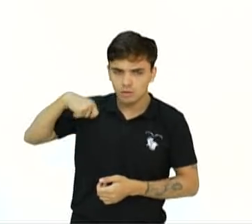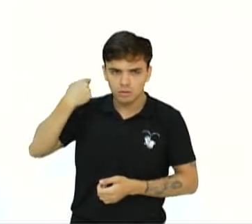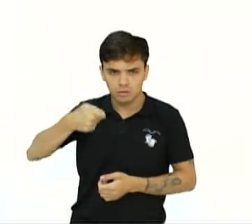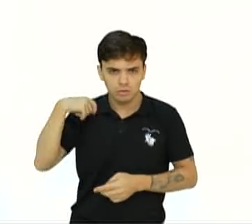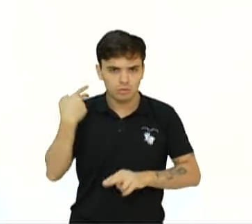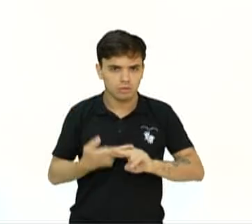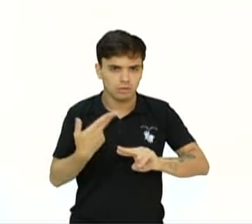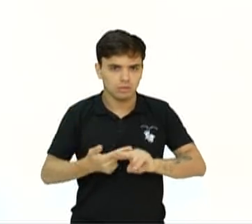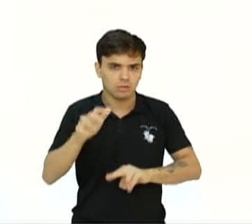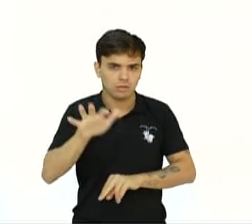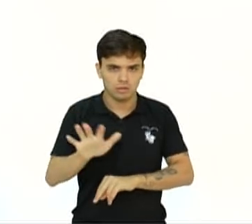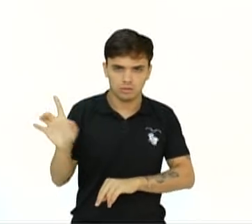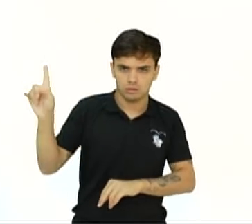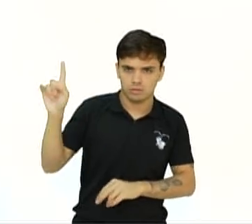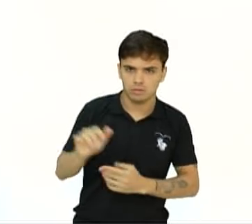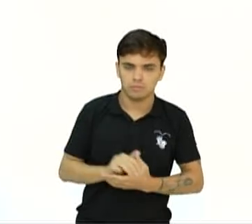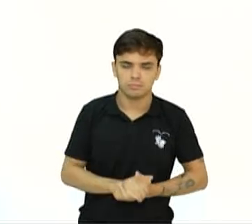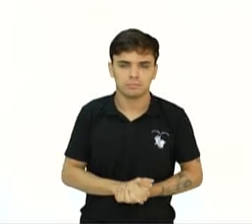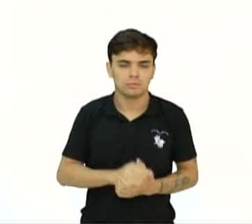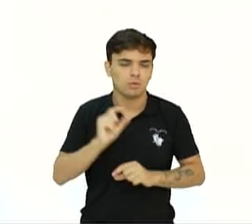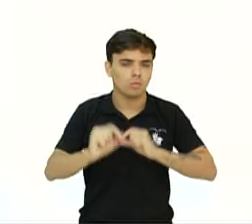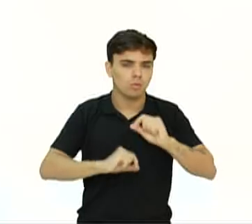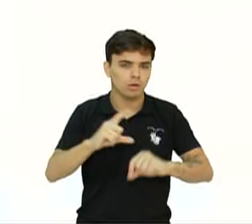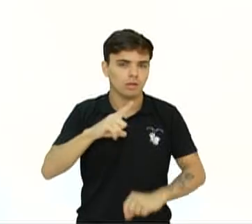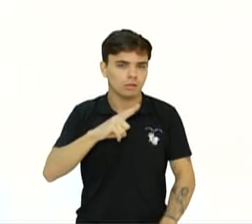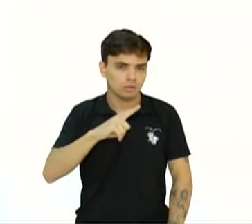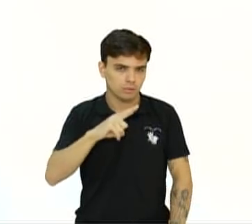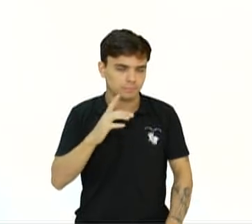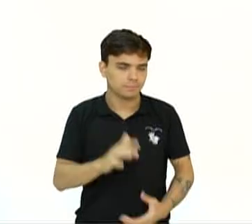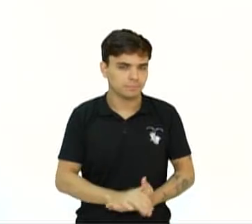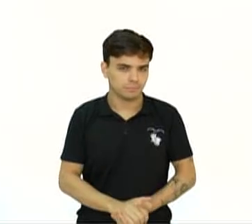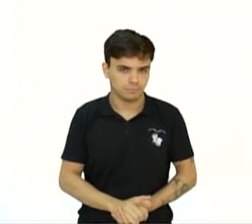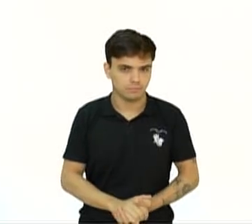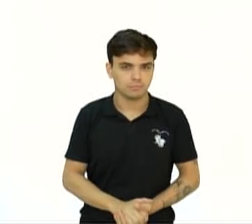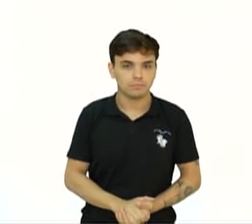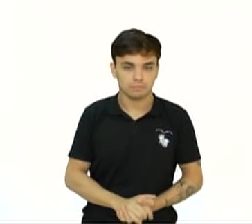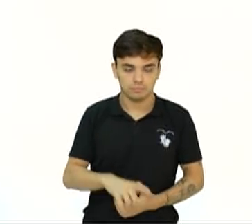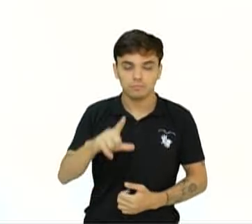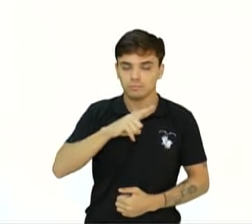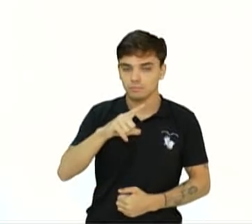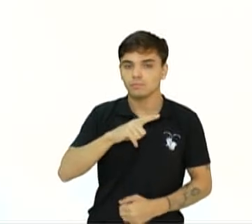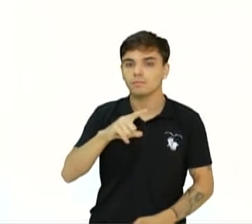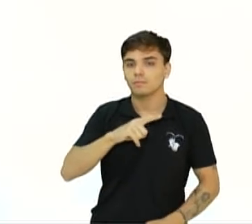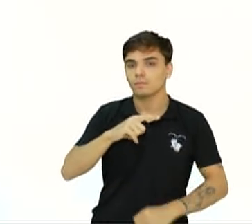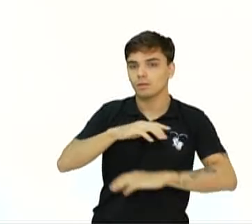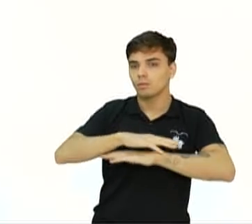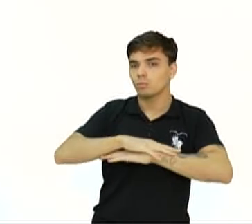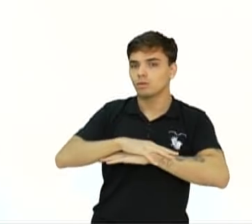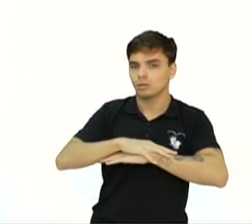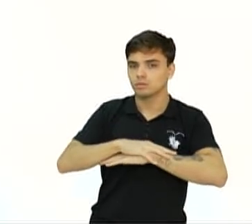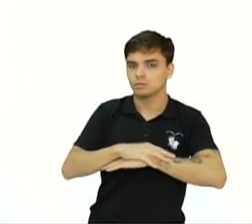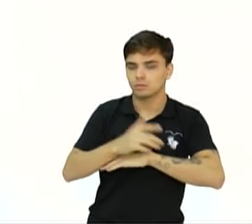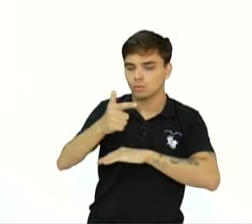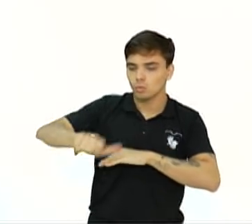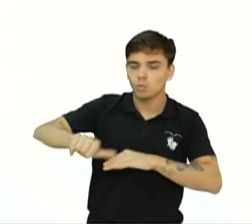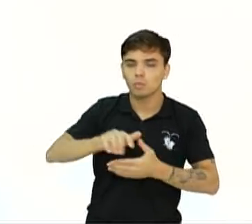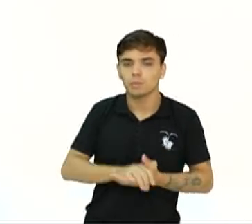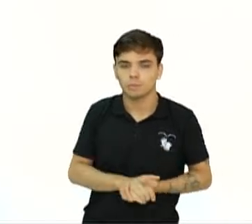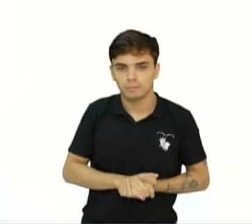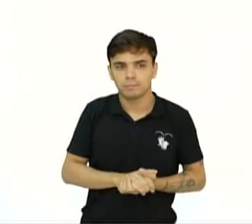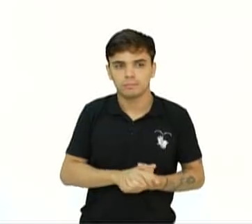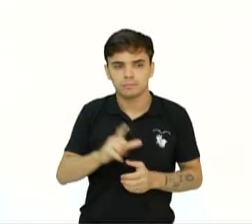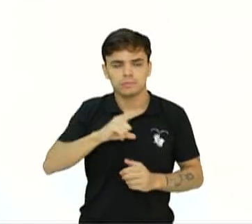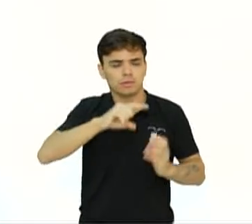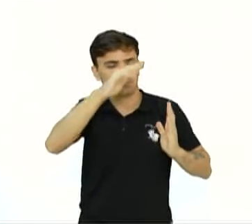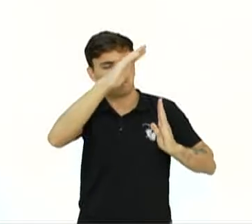esse tipo de imagem? Então, o que a gente tem aqui? A Mona Lisa, de uma outra forma, recriada, com uma